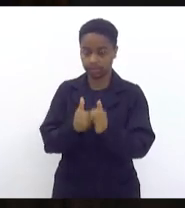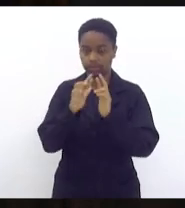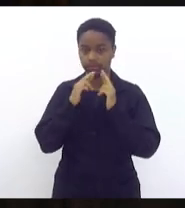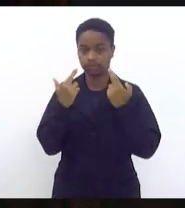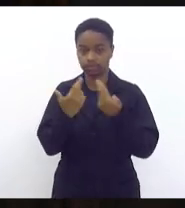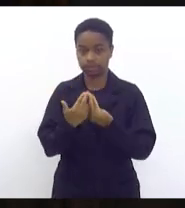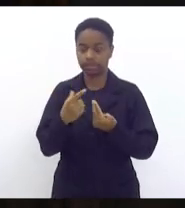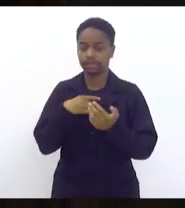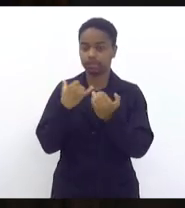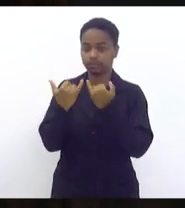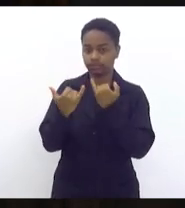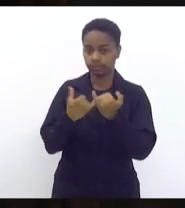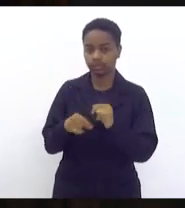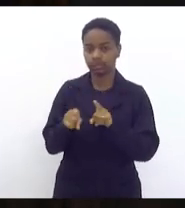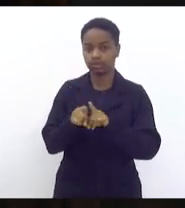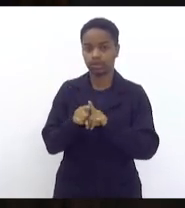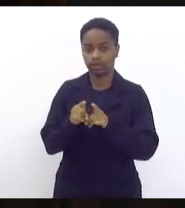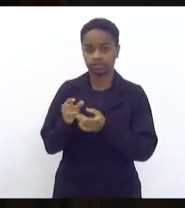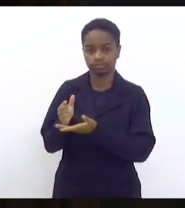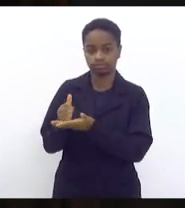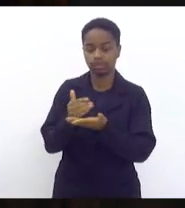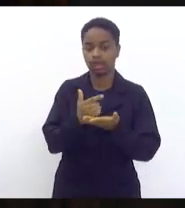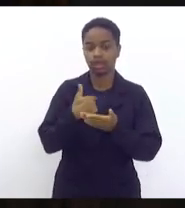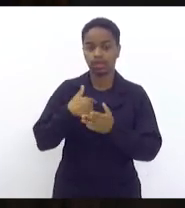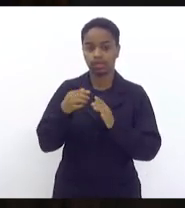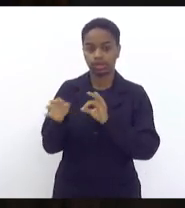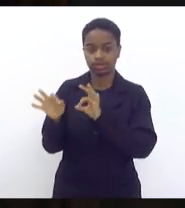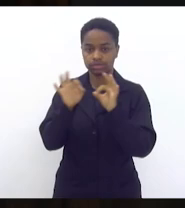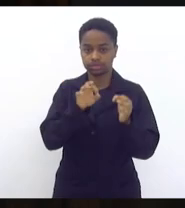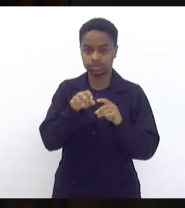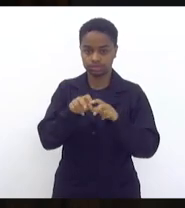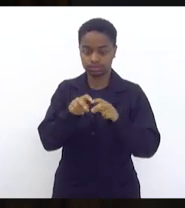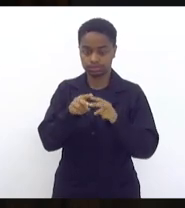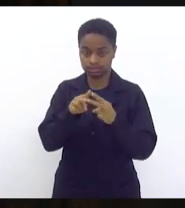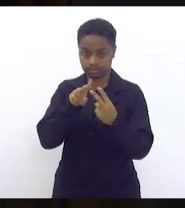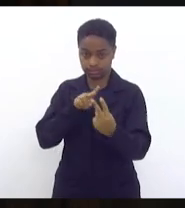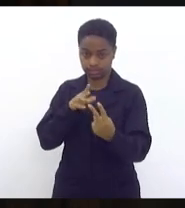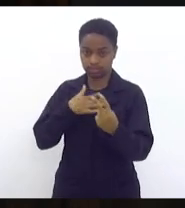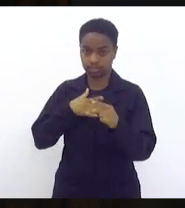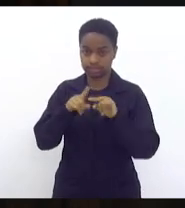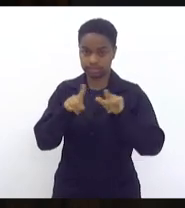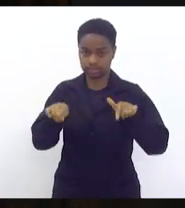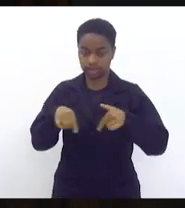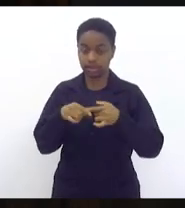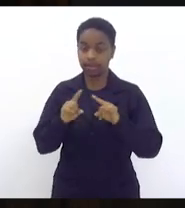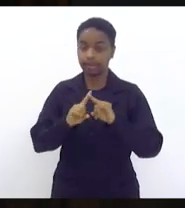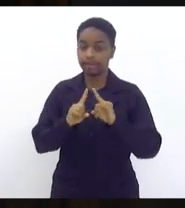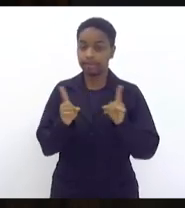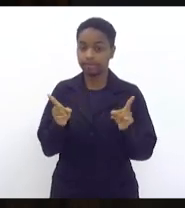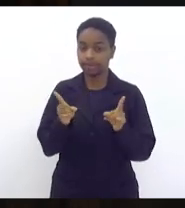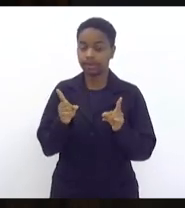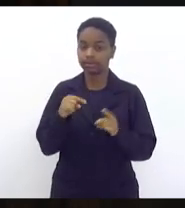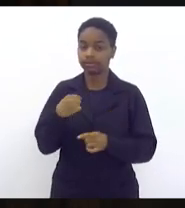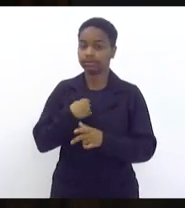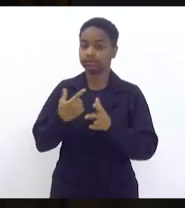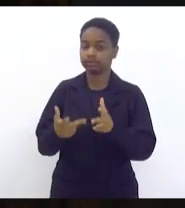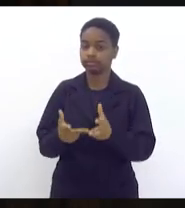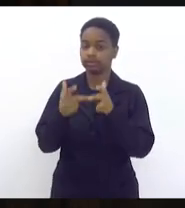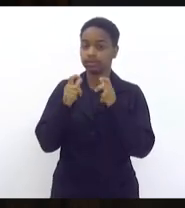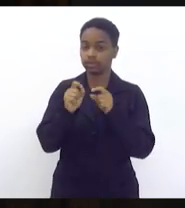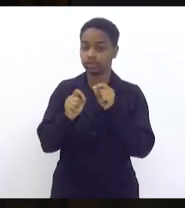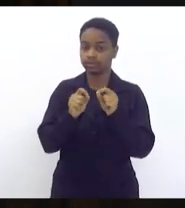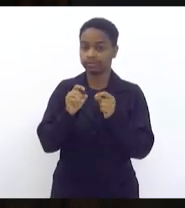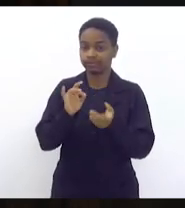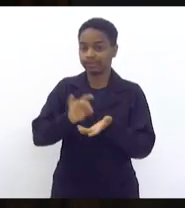com os dados, acompanhei pelo sistema remoto do meu gabinete, mas o que a gente verifica é que não há